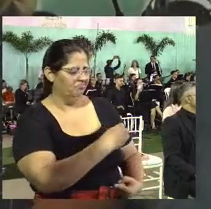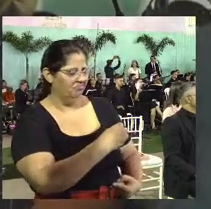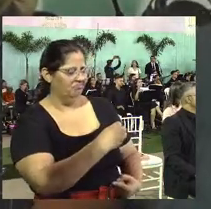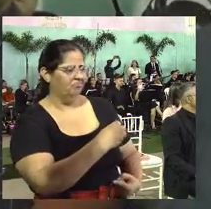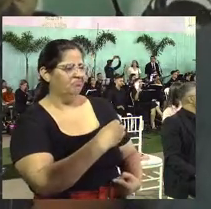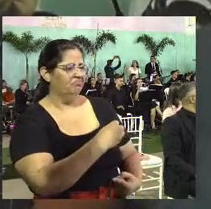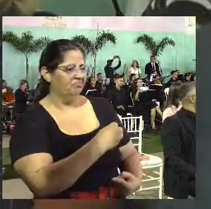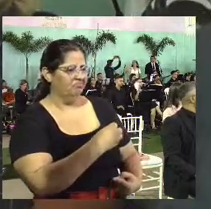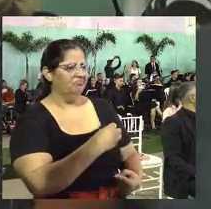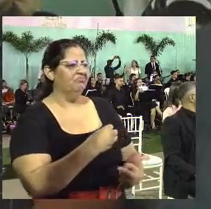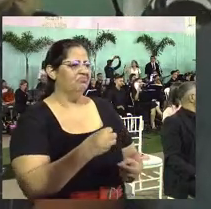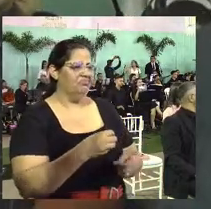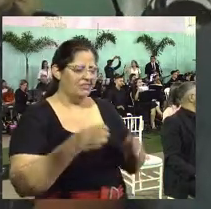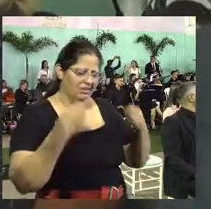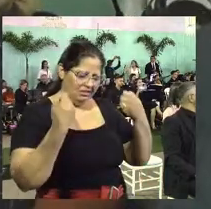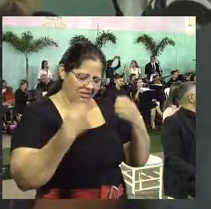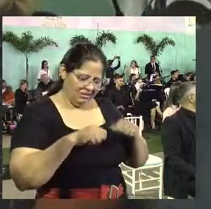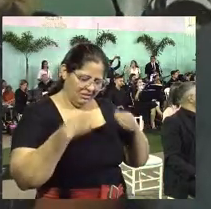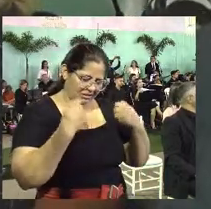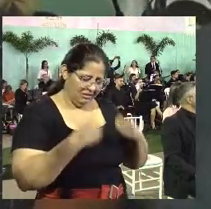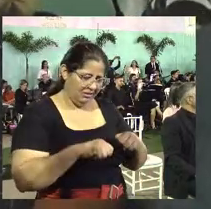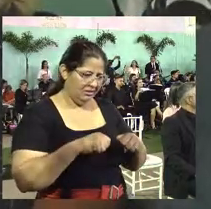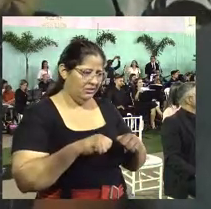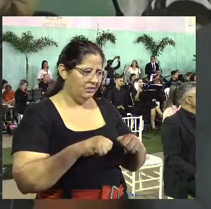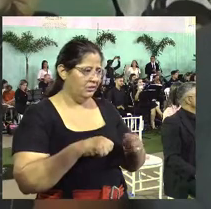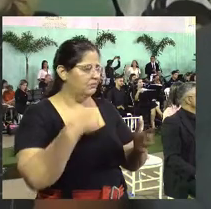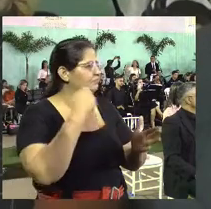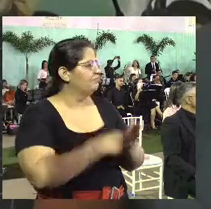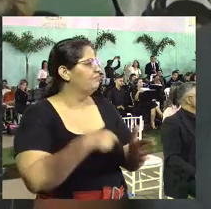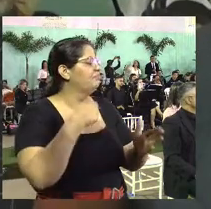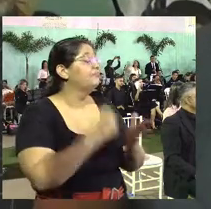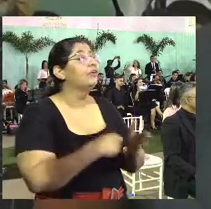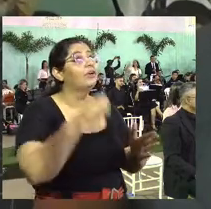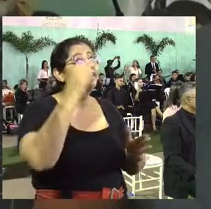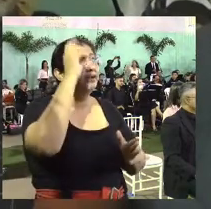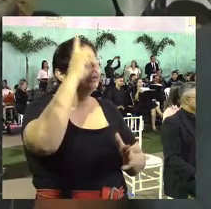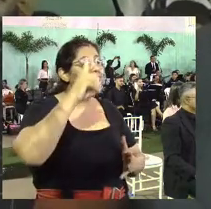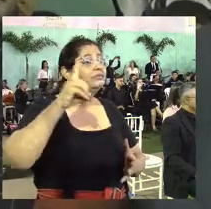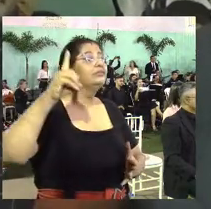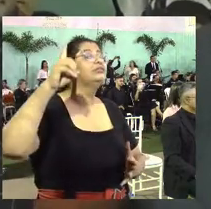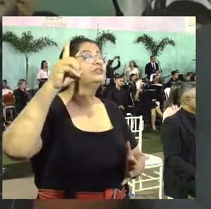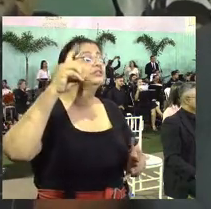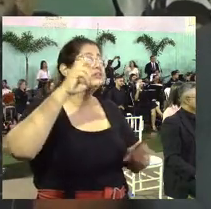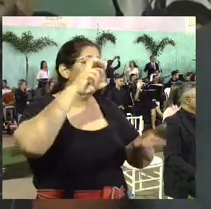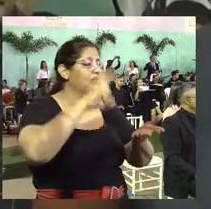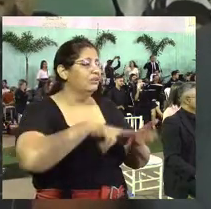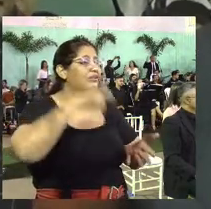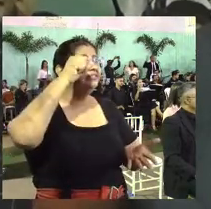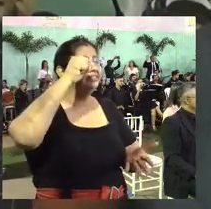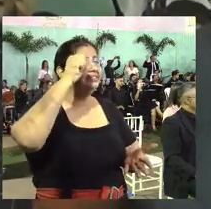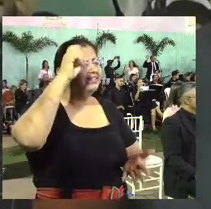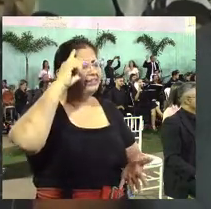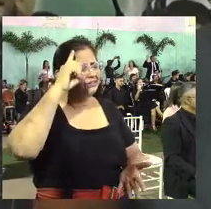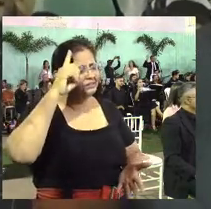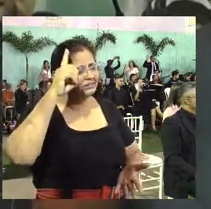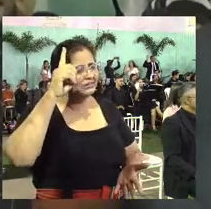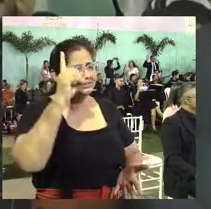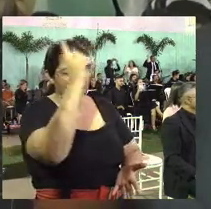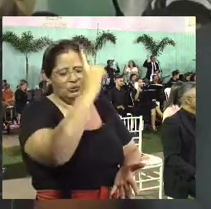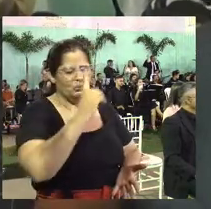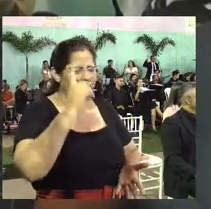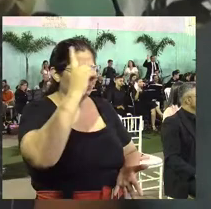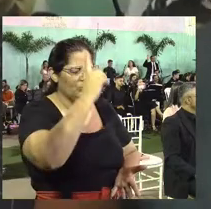vale a pena você investir no reino vale a pena você levantar amanhã cedo domingo e ir para o culto